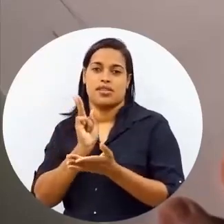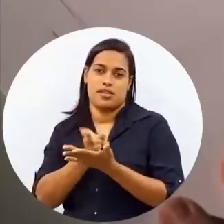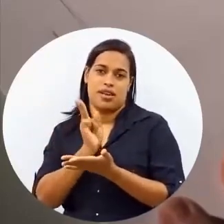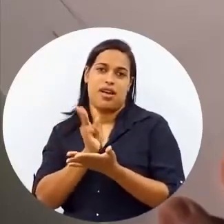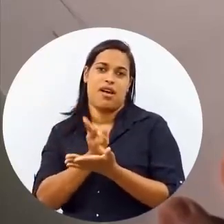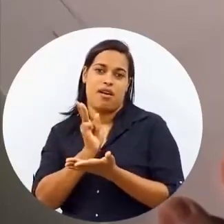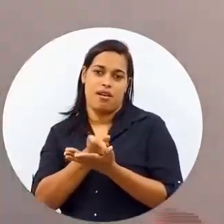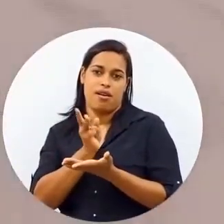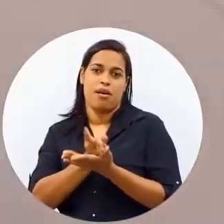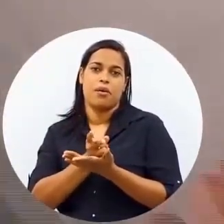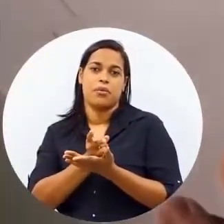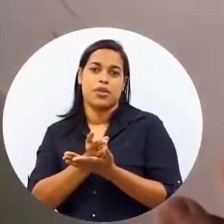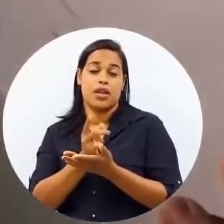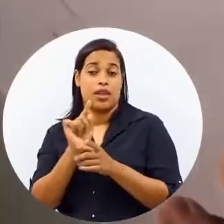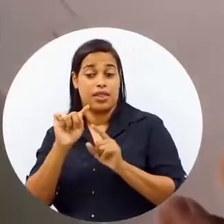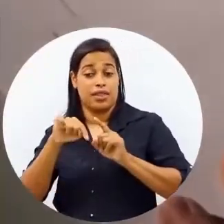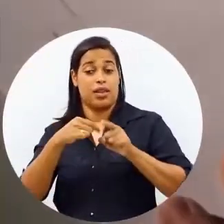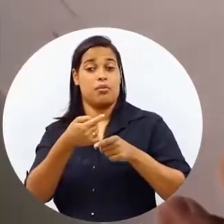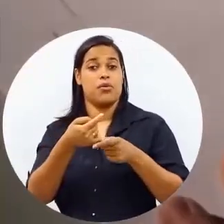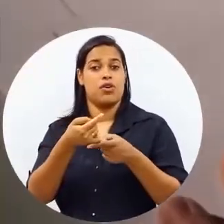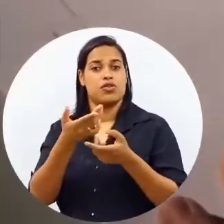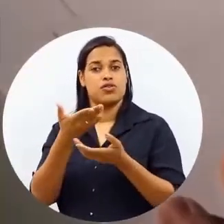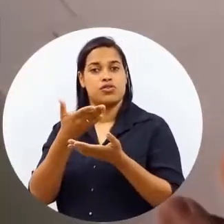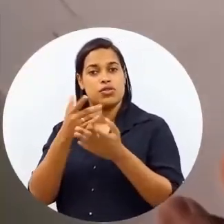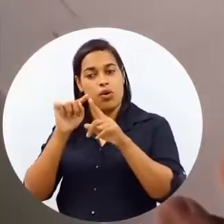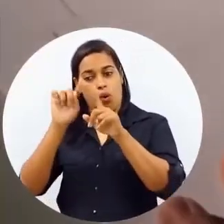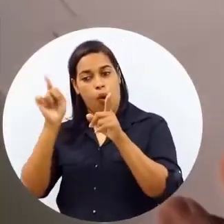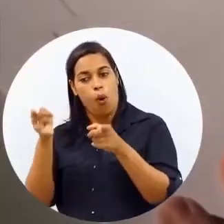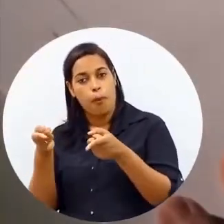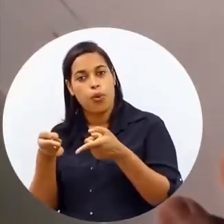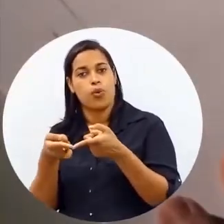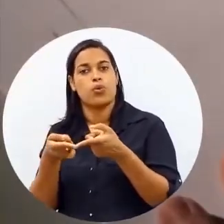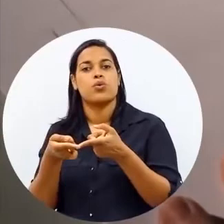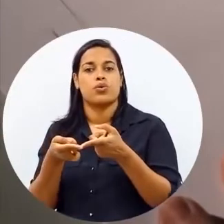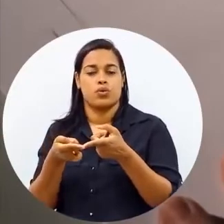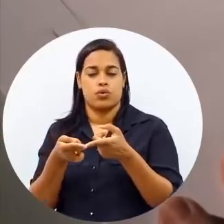Depois partimos para a base do nosso bule.